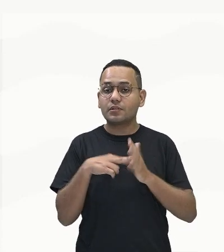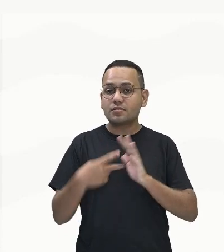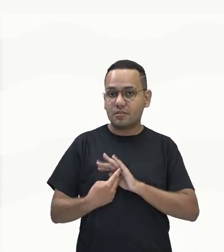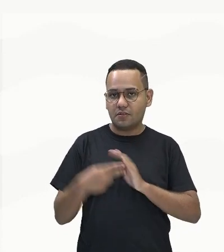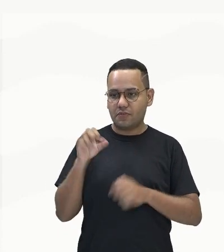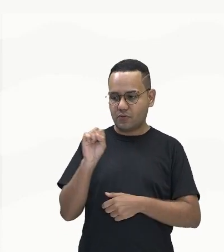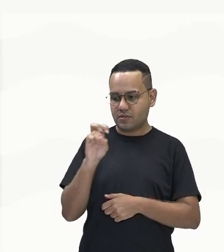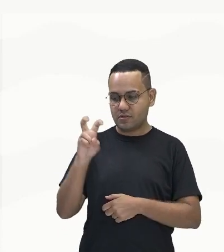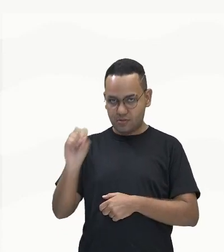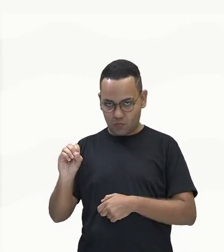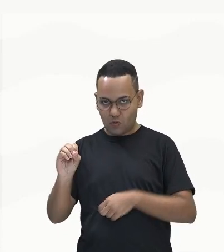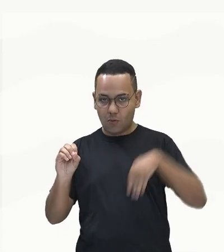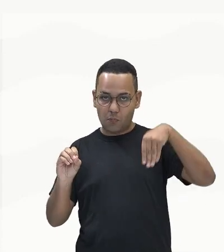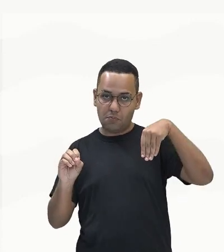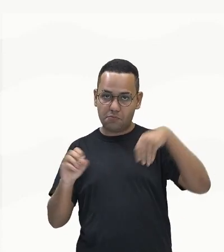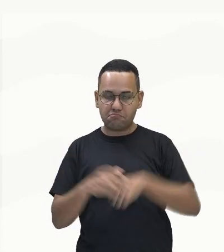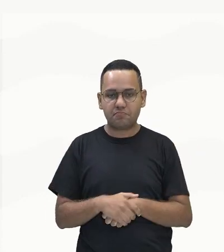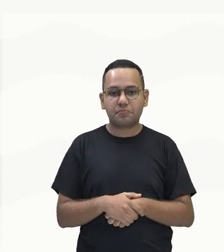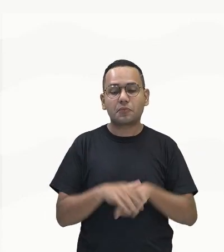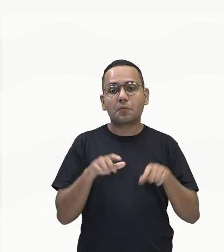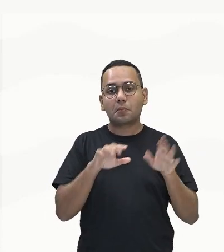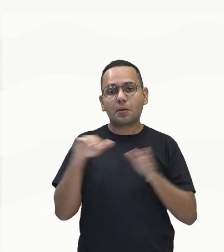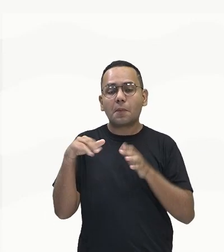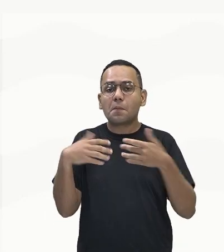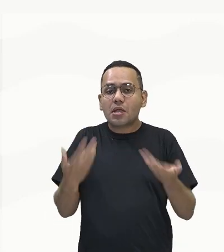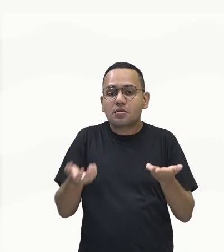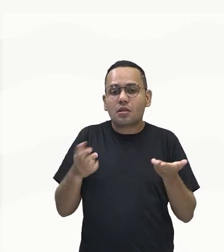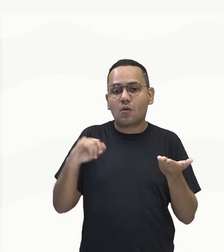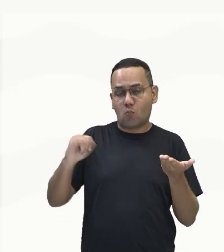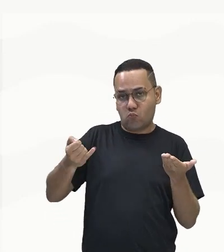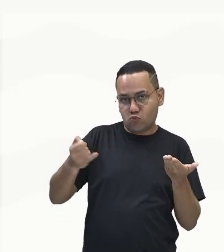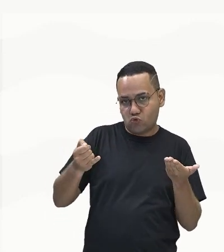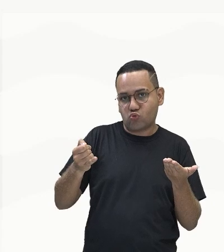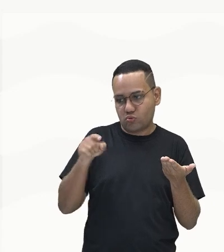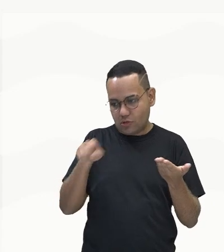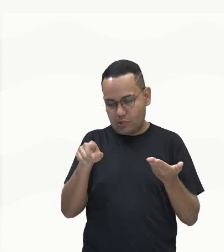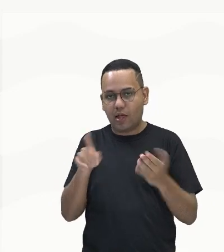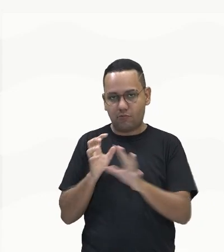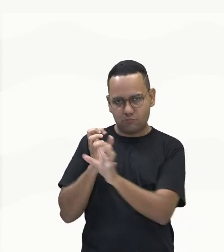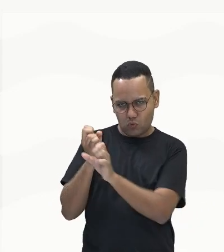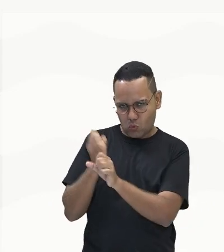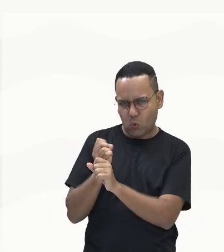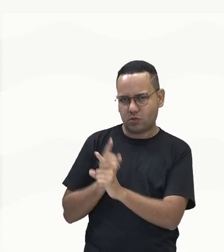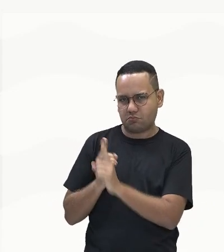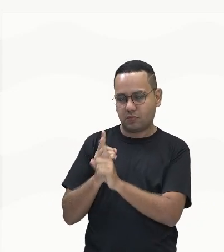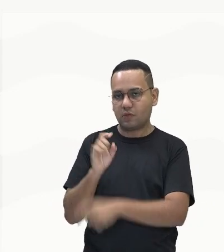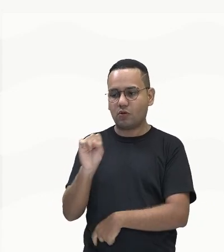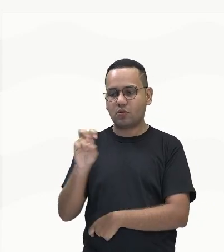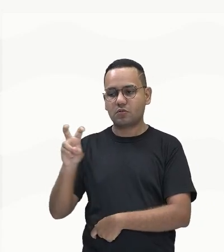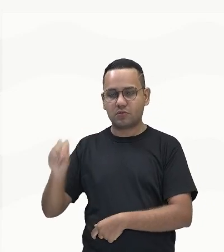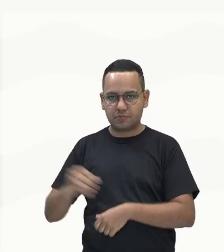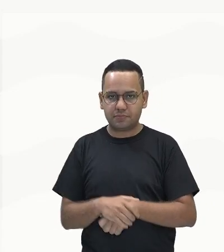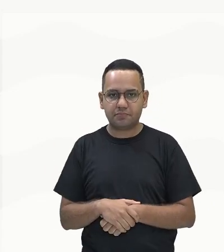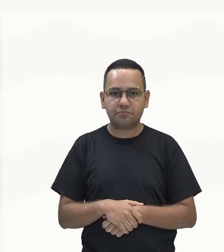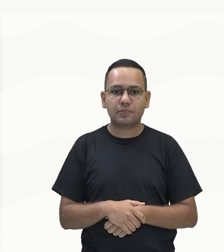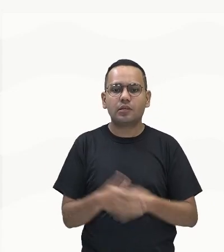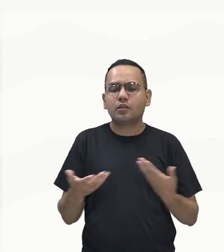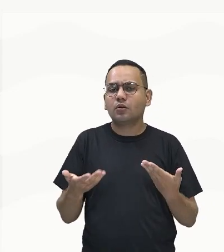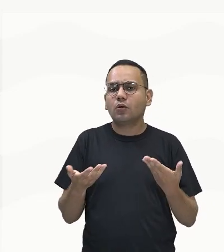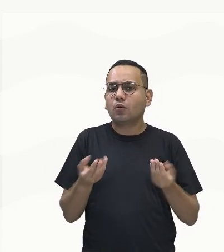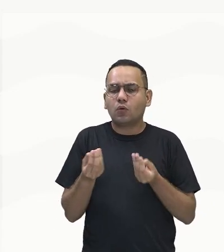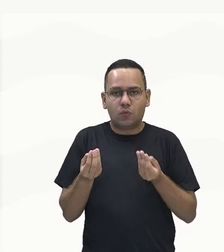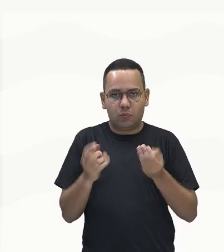eu calculei o juros. Então, para eu calcular o montante, agora eu vou utilizar a minha fórmula